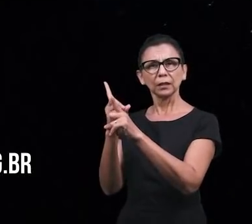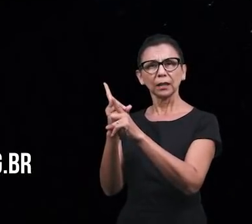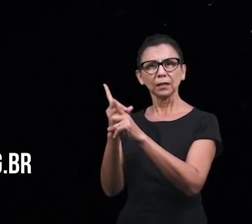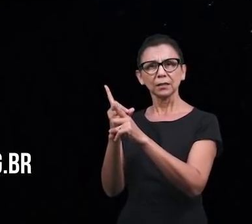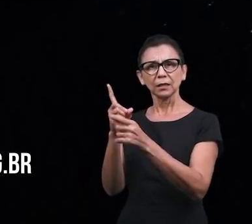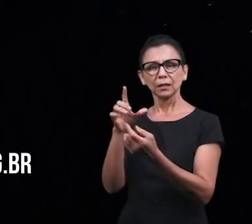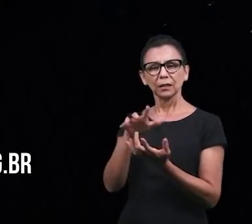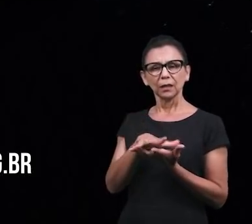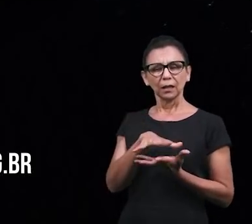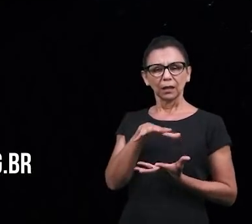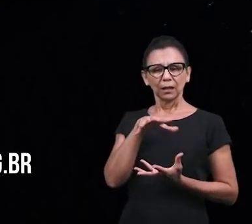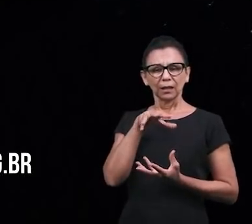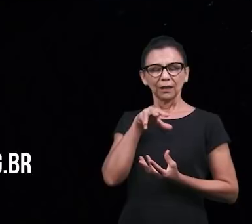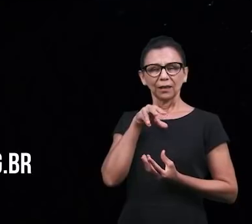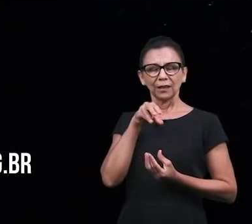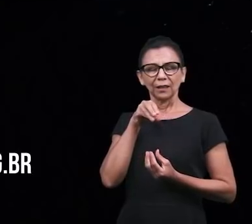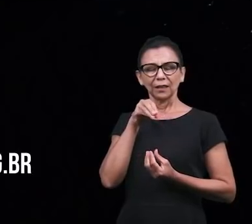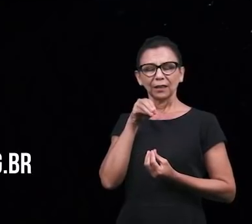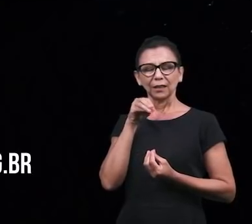Amor que aquece a